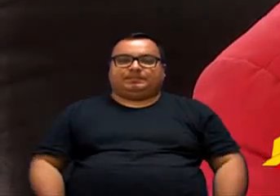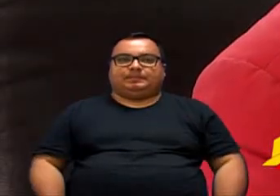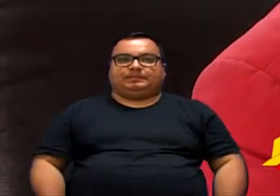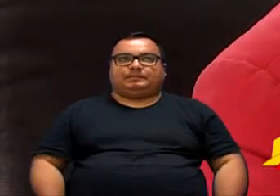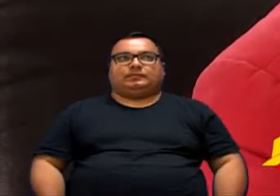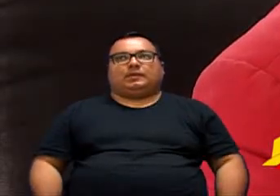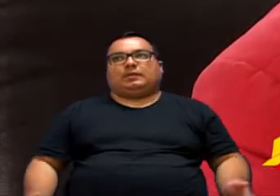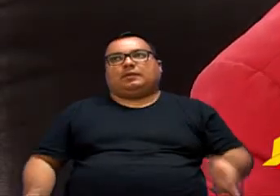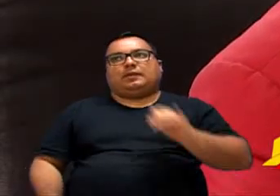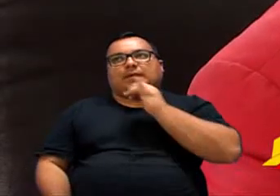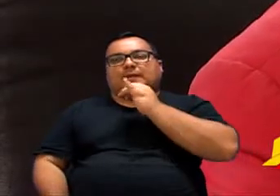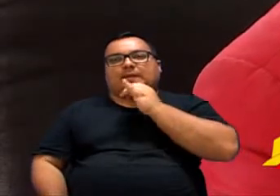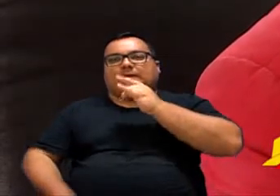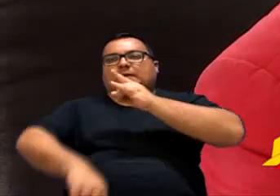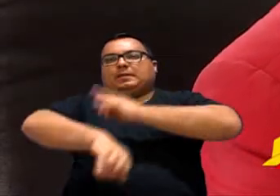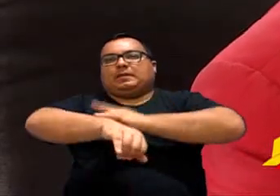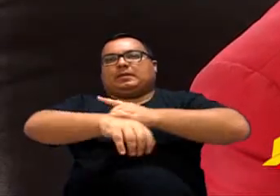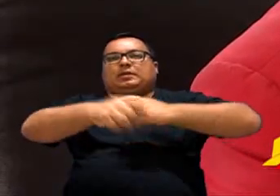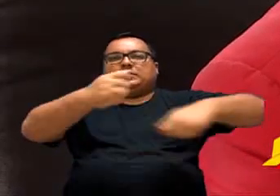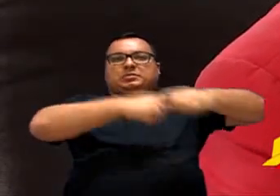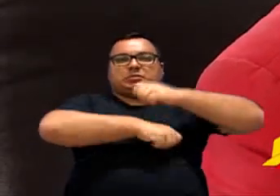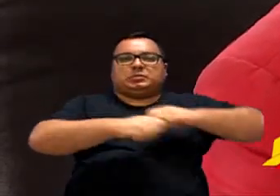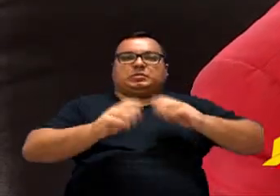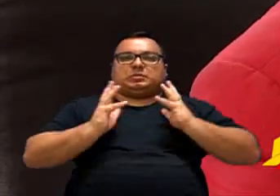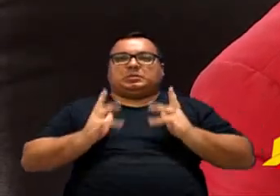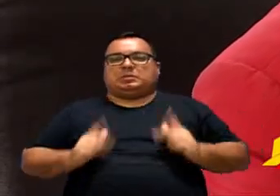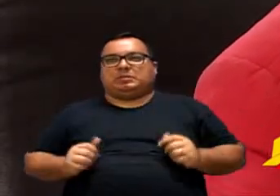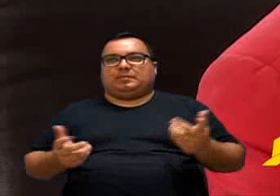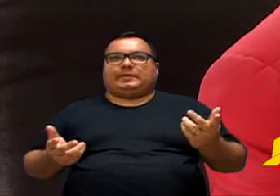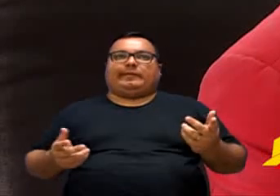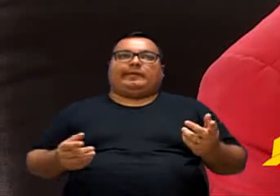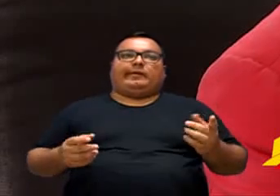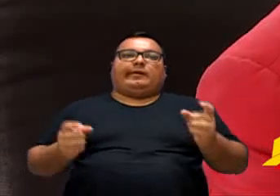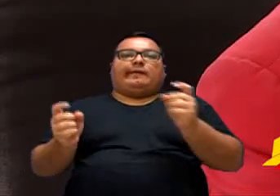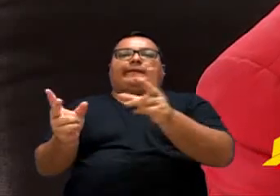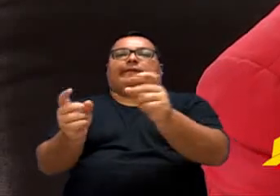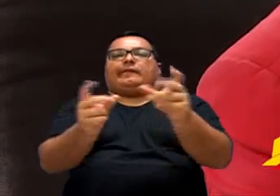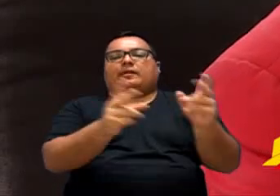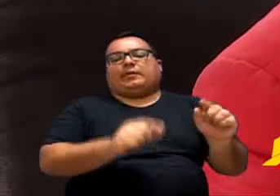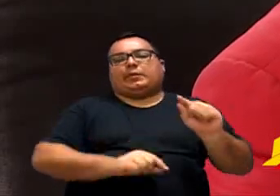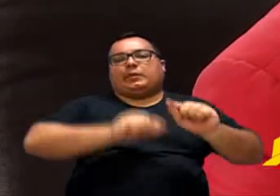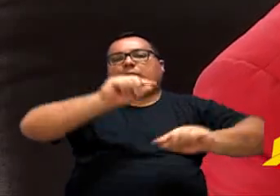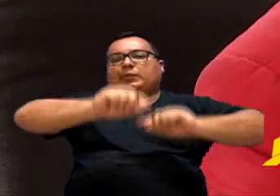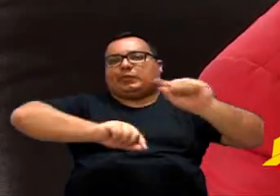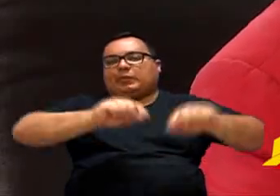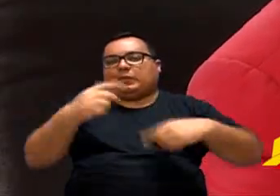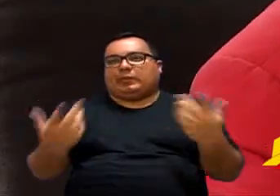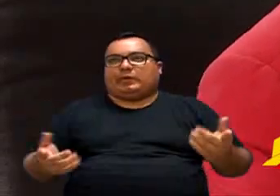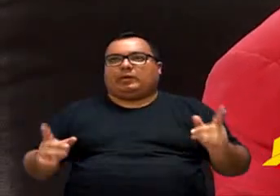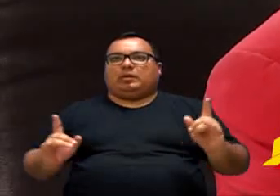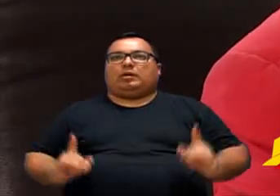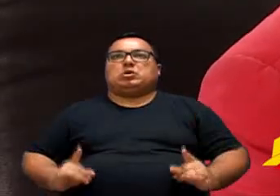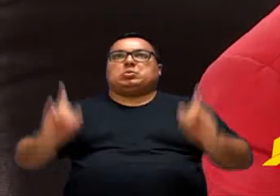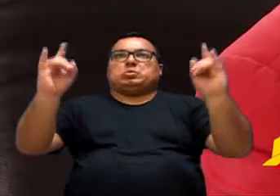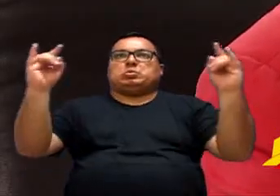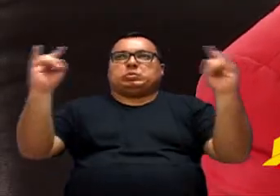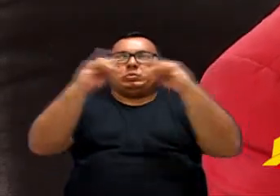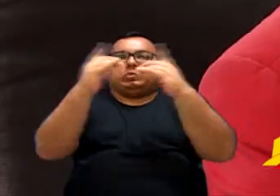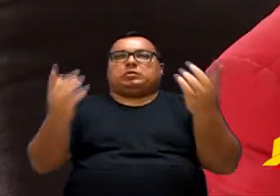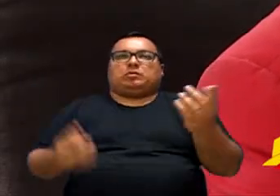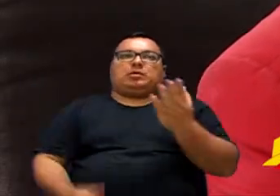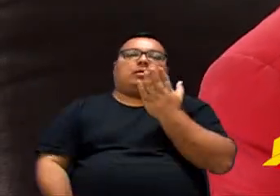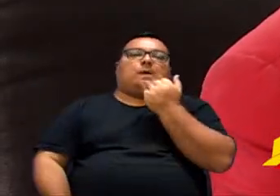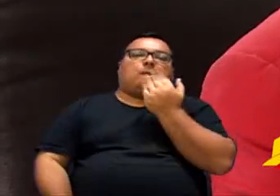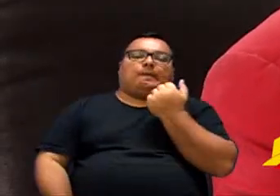questões sanitárias. Sim. O que você pode expor? O que você pode vender? Que tipo de fiscalização? Da estrutura, né? Da estrutura. Se tem alimentação... Da suporte, né, Ia? Se